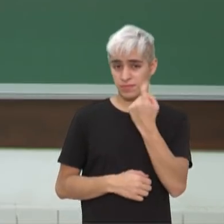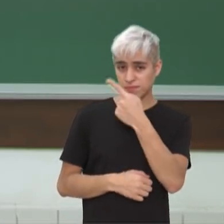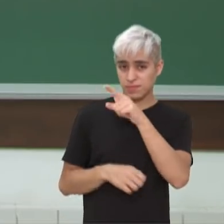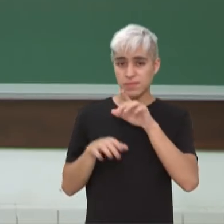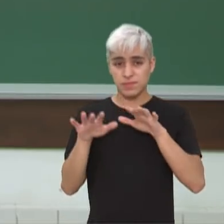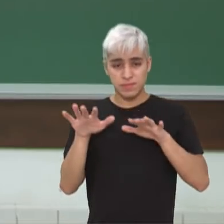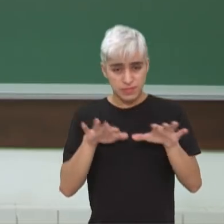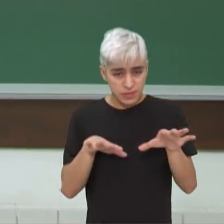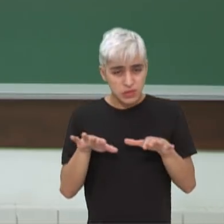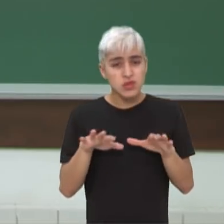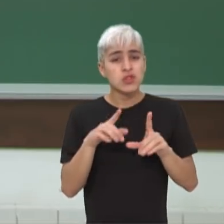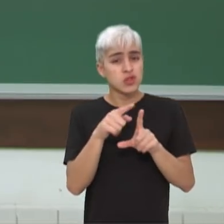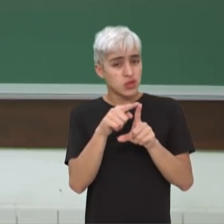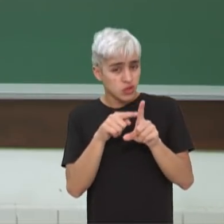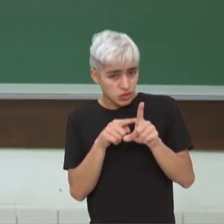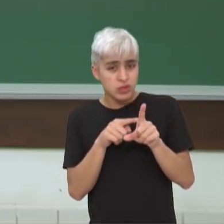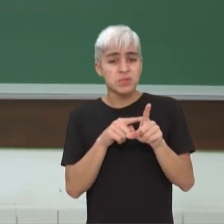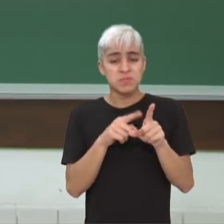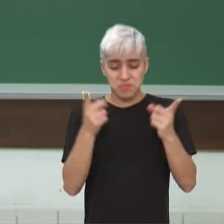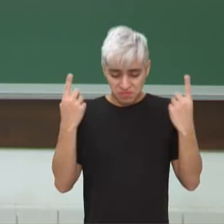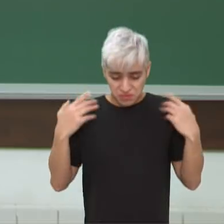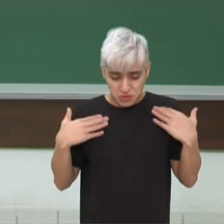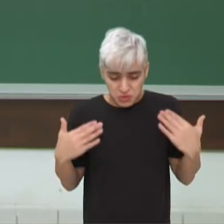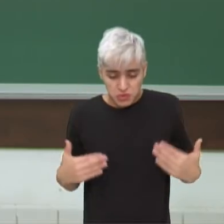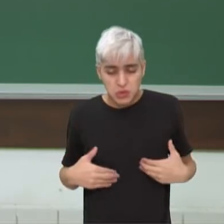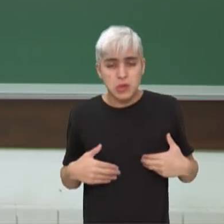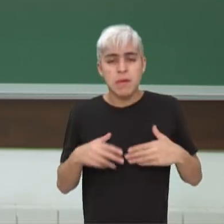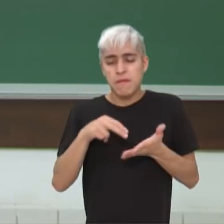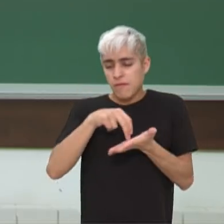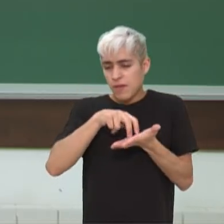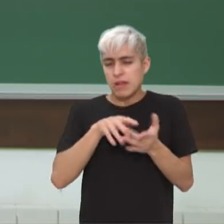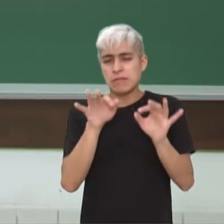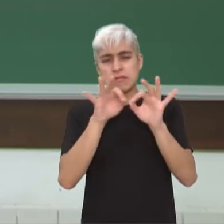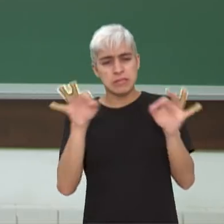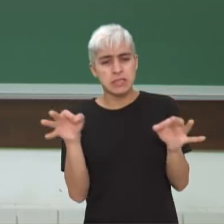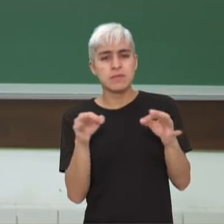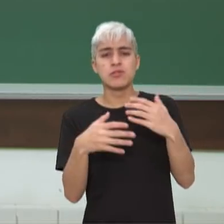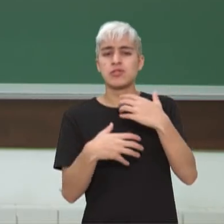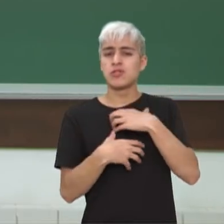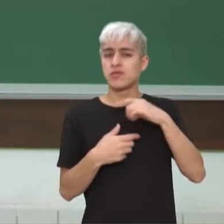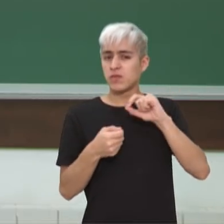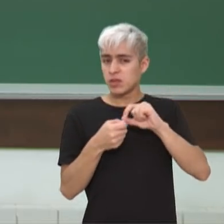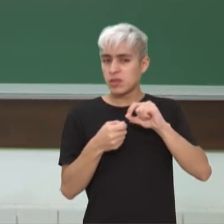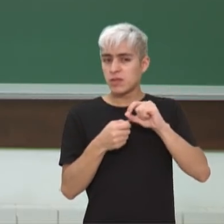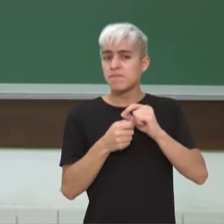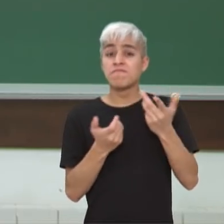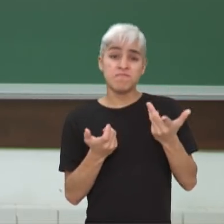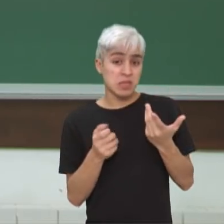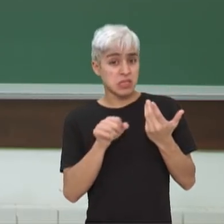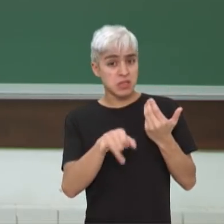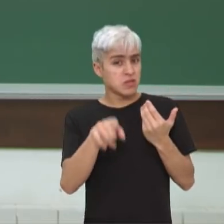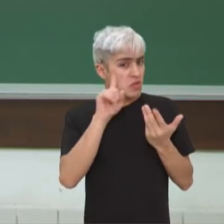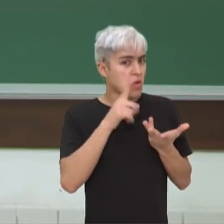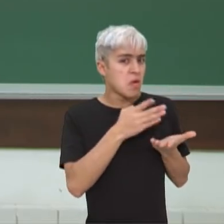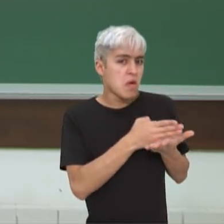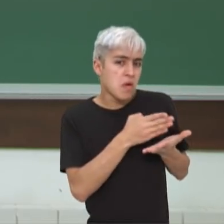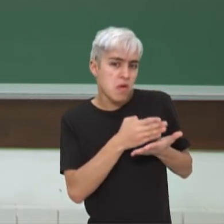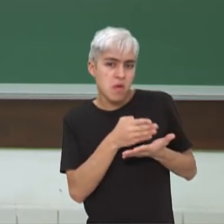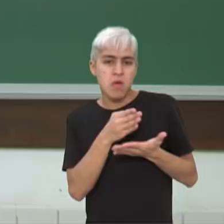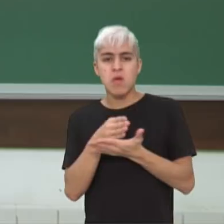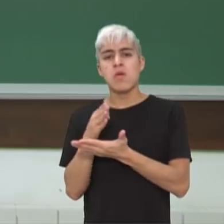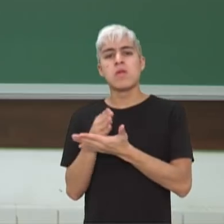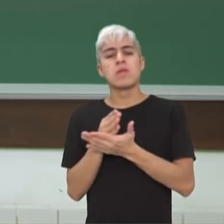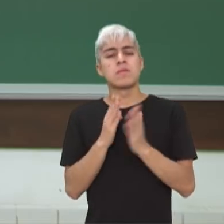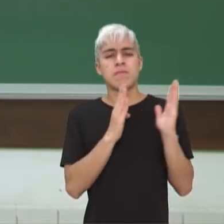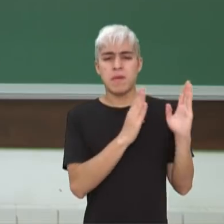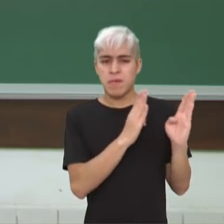assim, esse é um tipo de exercício de flexibilidade bem simples de ser realizado e, consequentemente, se você manter uma rotina e fizer ali toda uma série